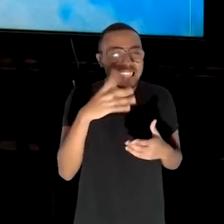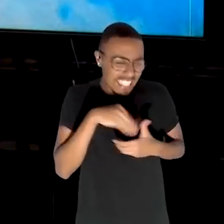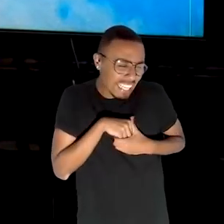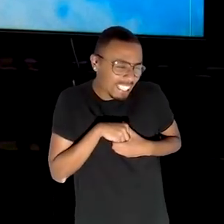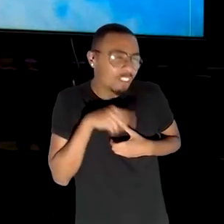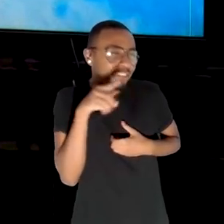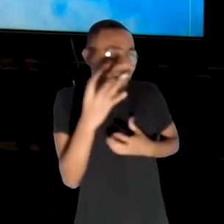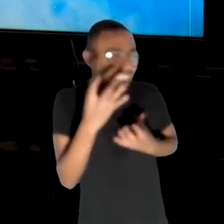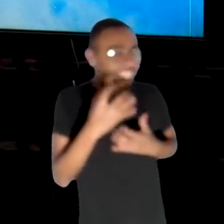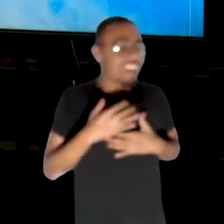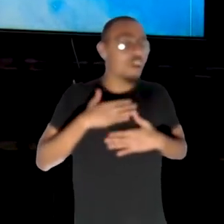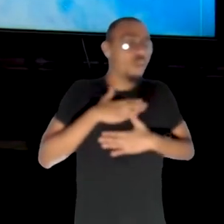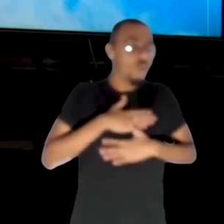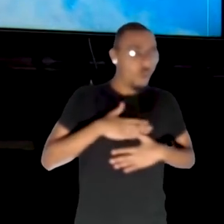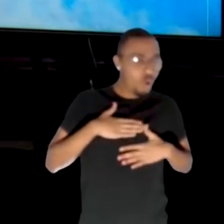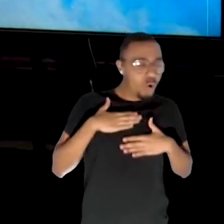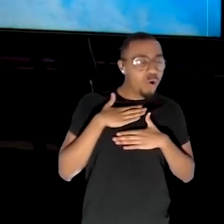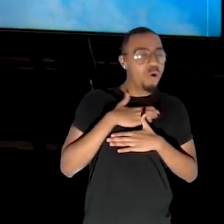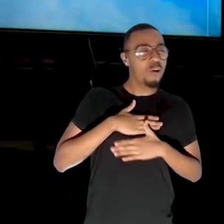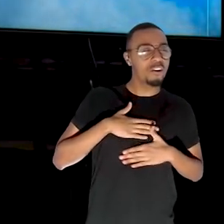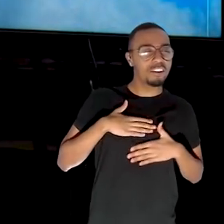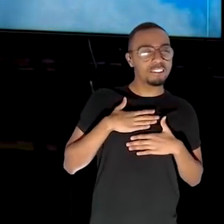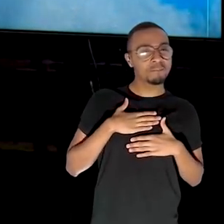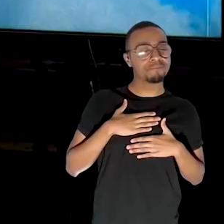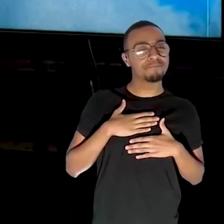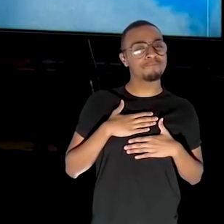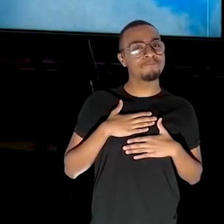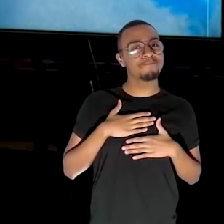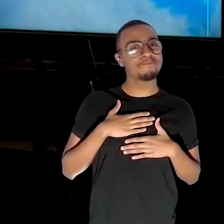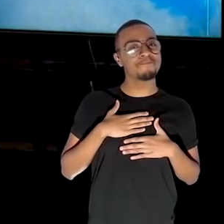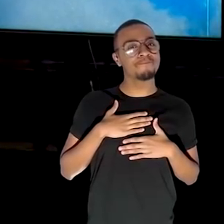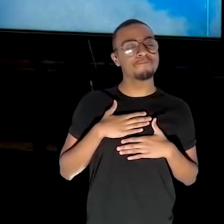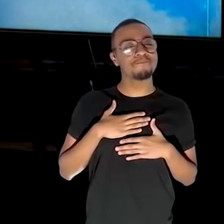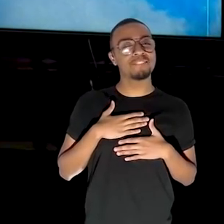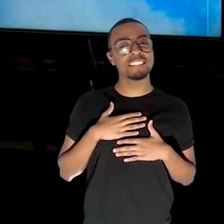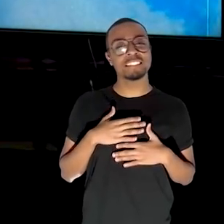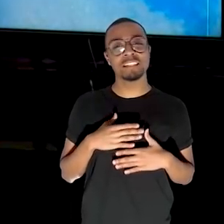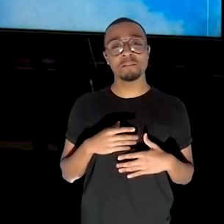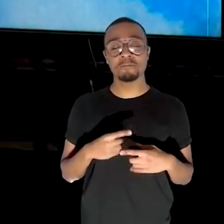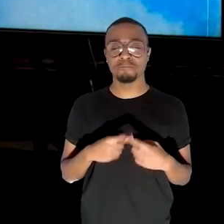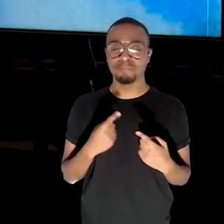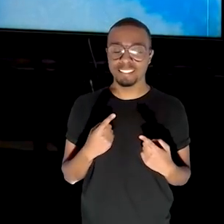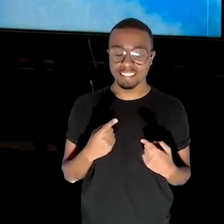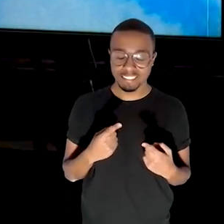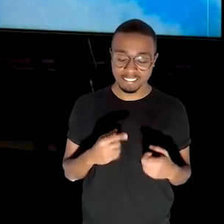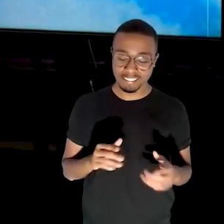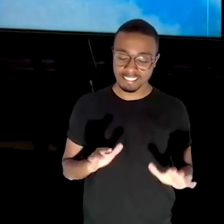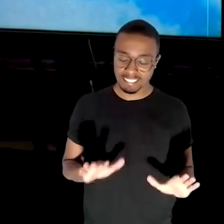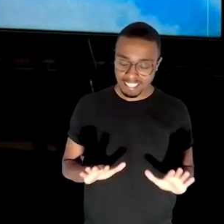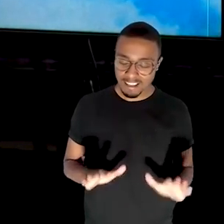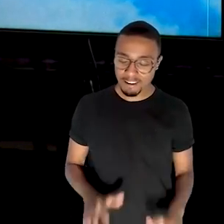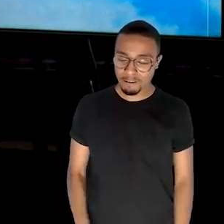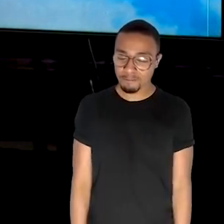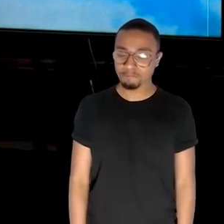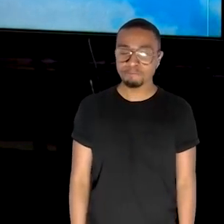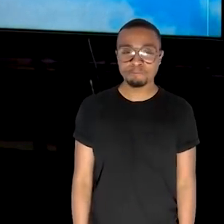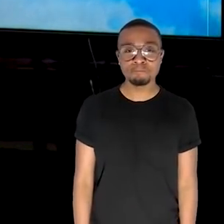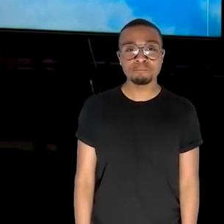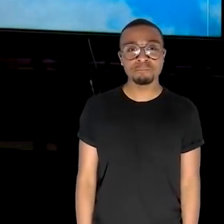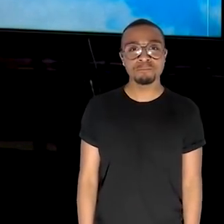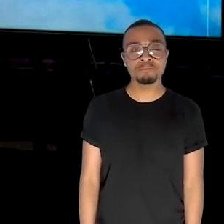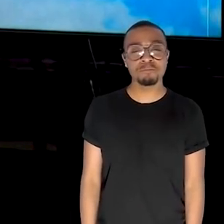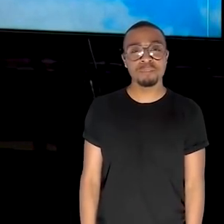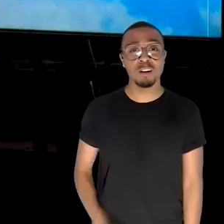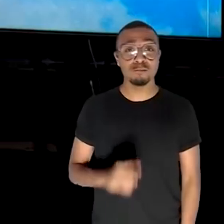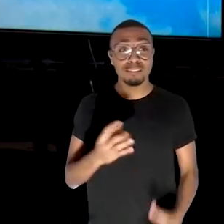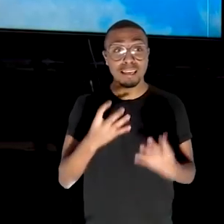pelos outros. Mas eu quero dizer que se você tem uma necessidade muito importante de ser vista